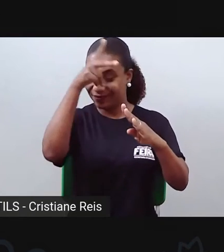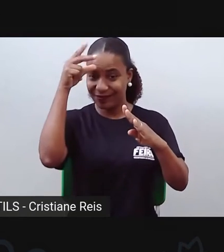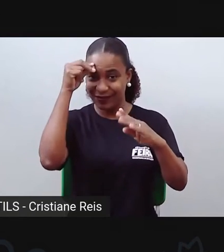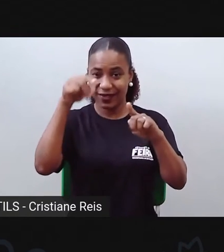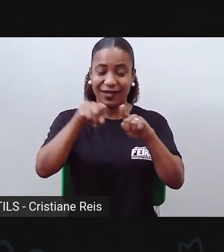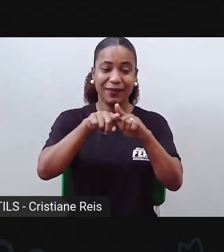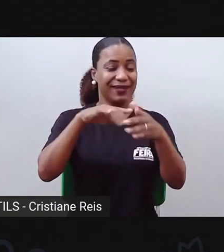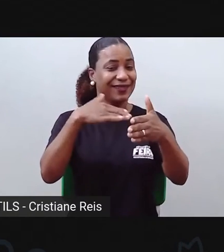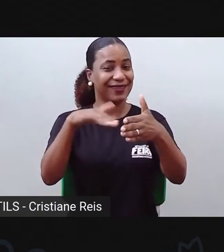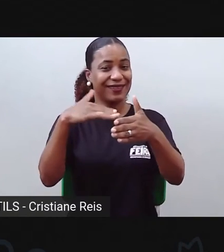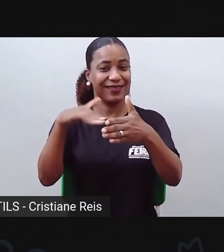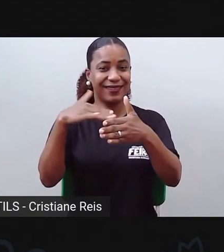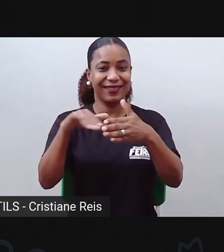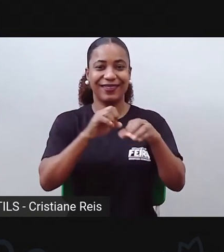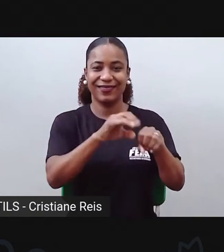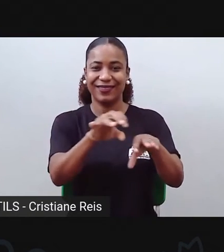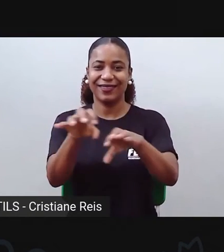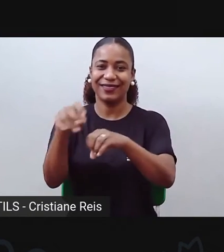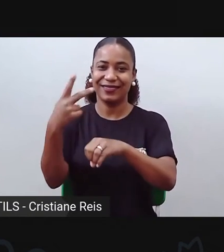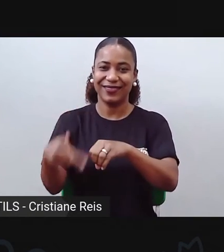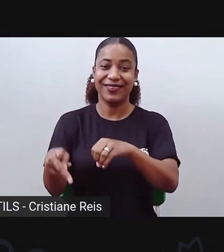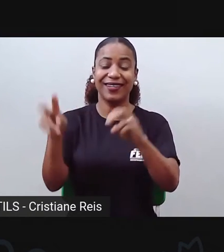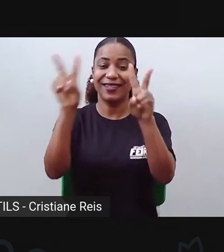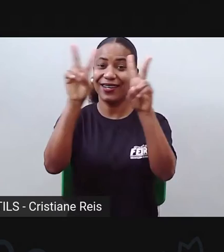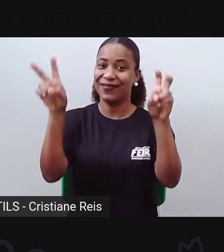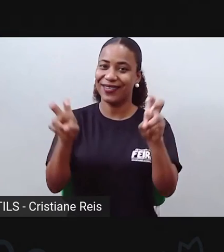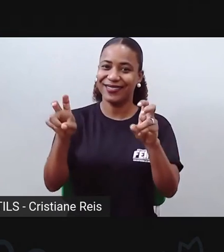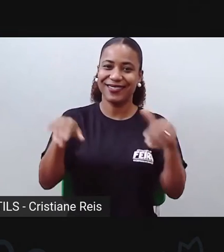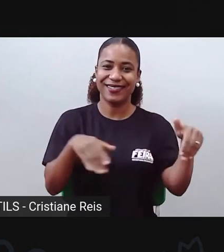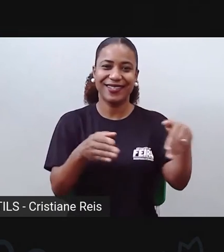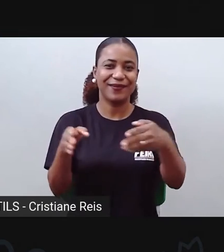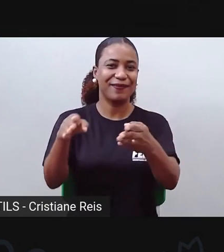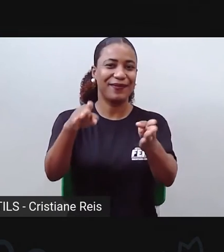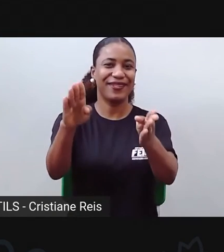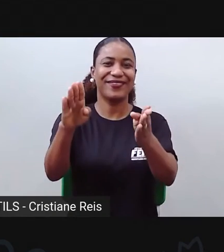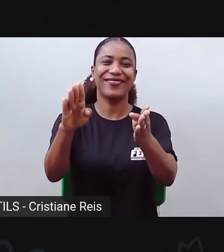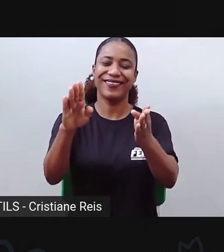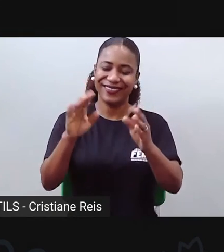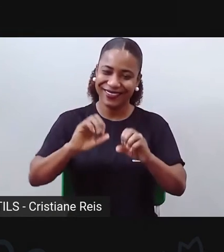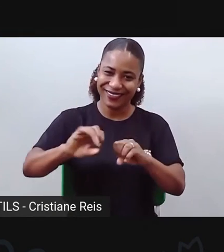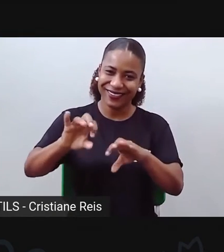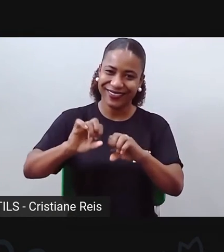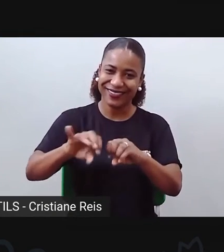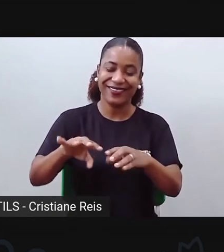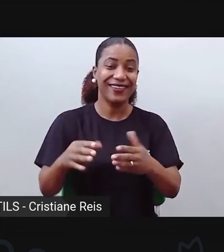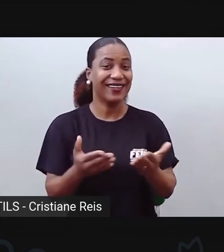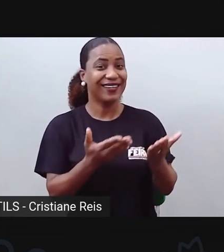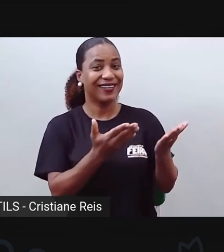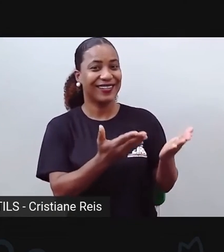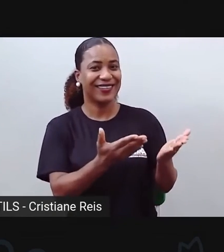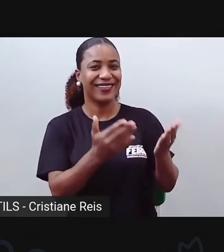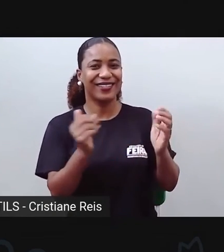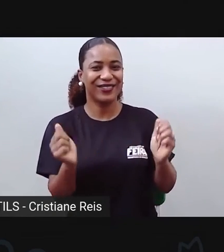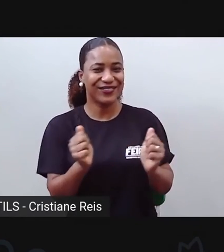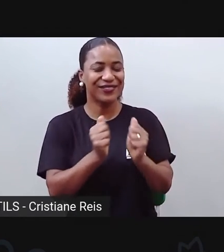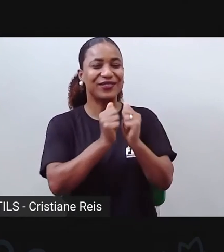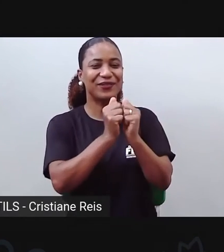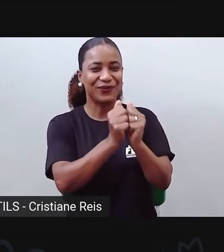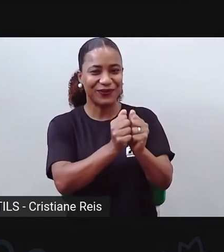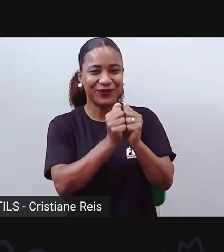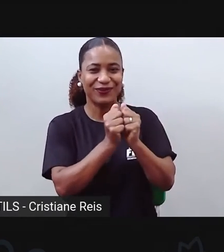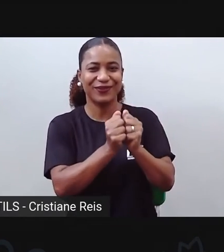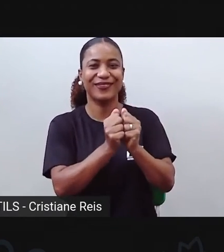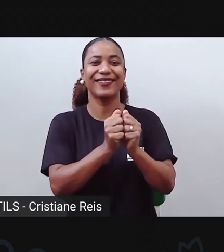Educação do município e a frase Caminhos, né, da Educação. E, como sempre, muito bem acompanhada da minha queridíssima